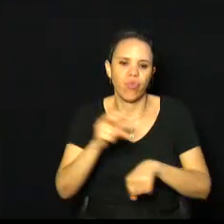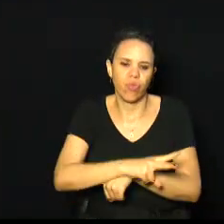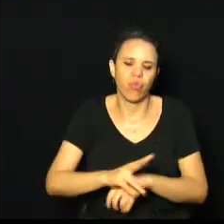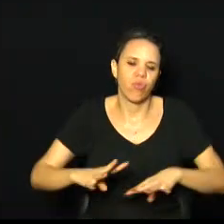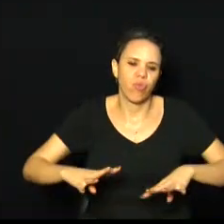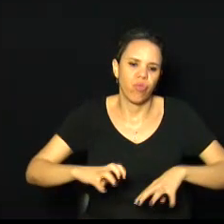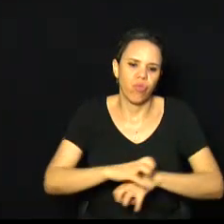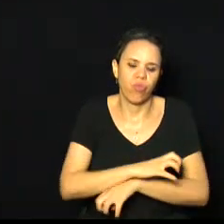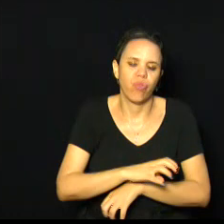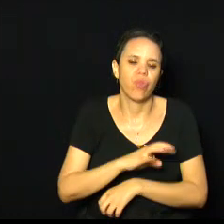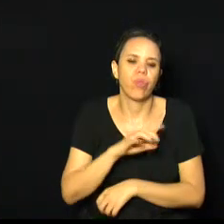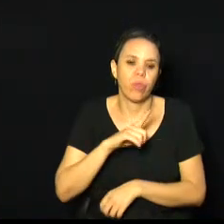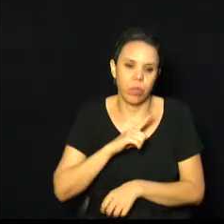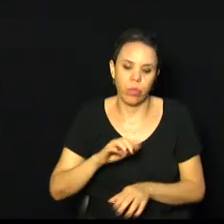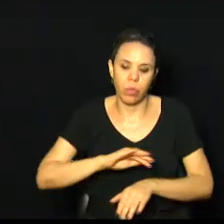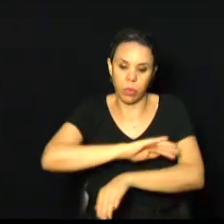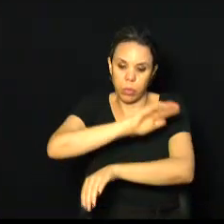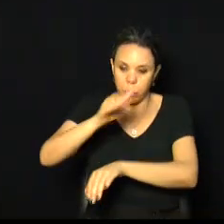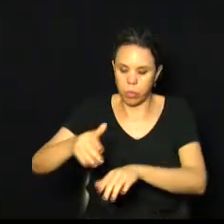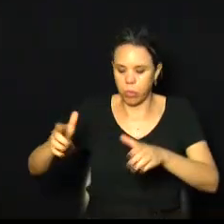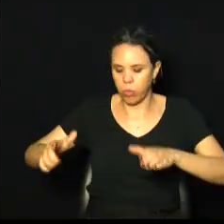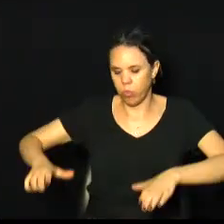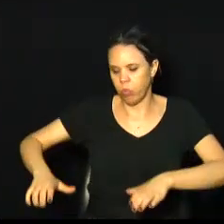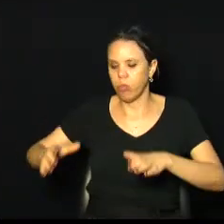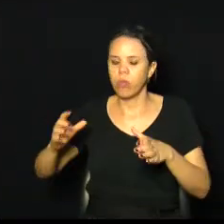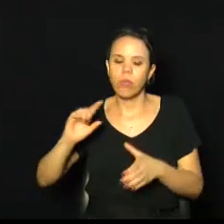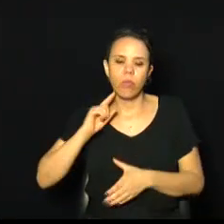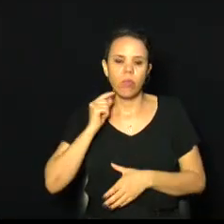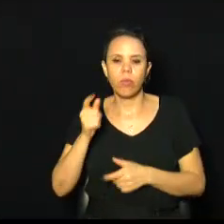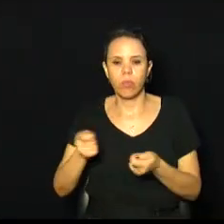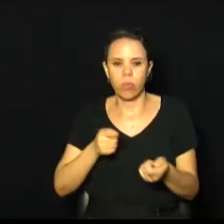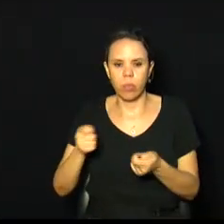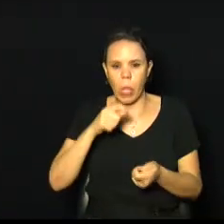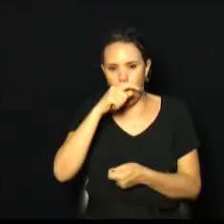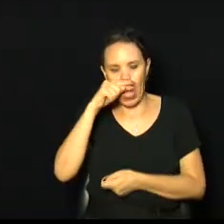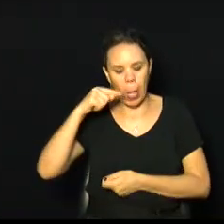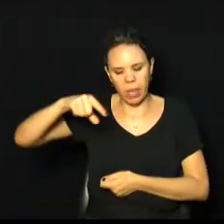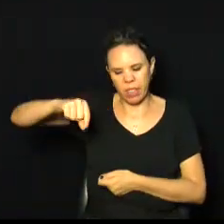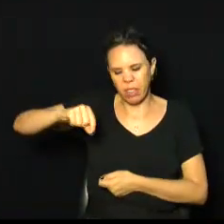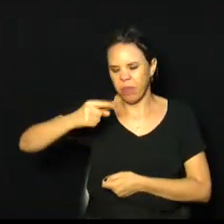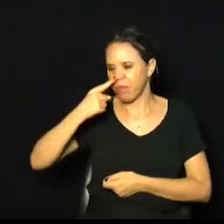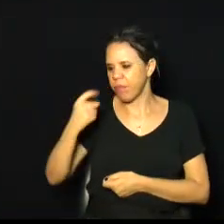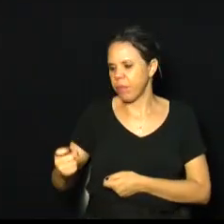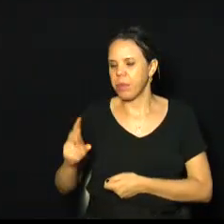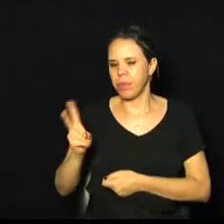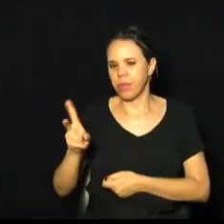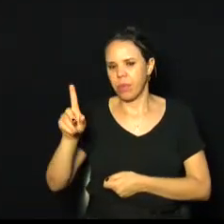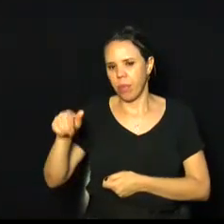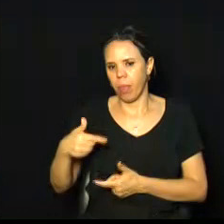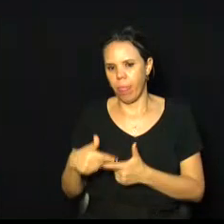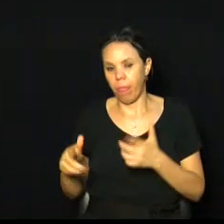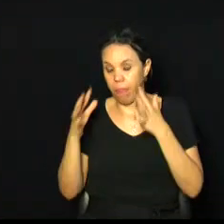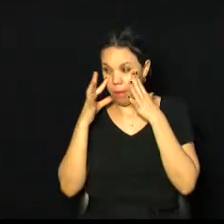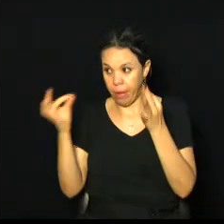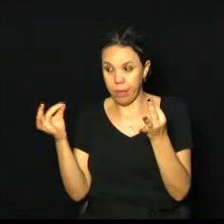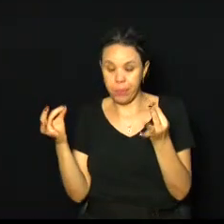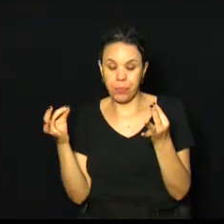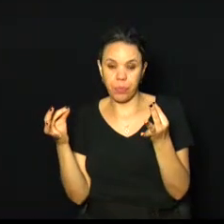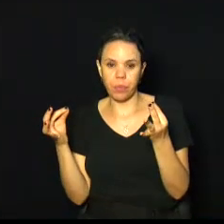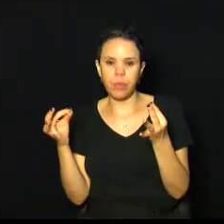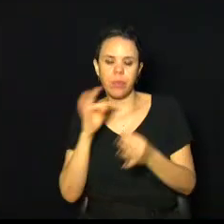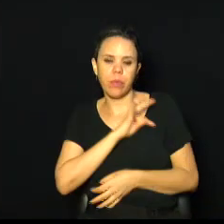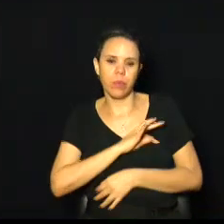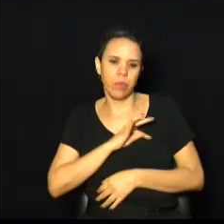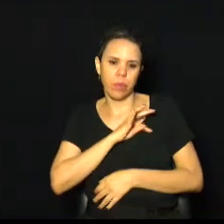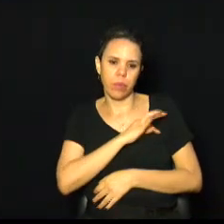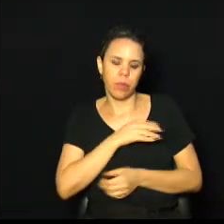técnica, têm a condição de ter um controle sobre o chorume, mas sempre isso é uma atenção. Né? Os técnicos